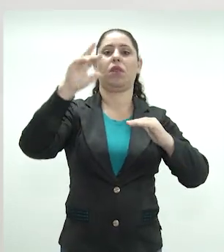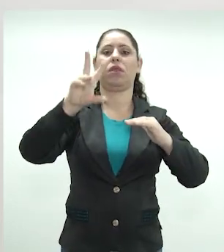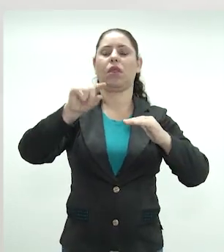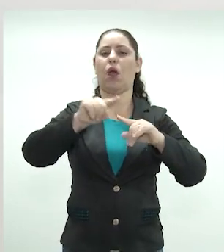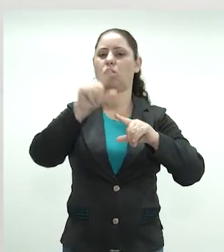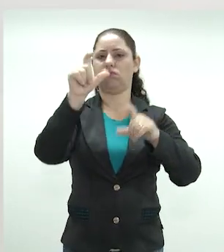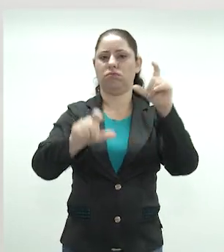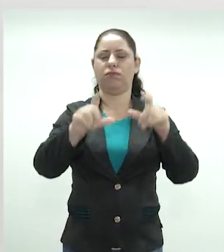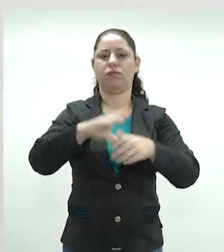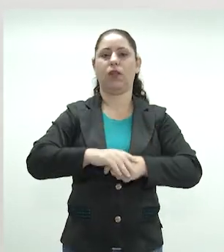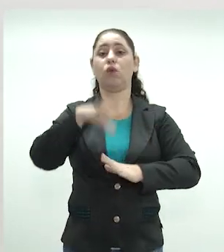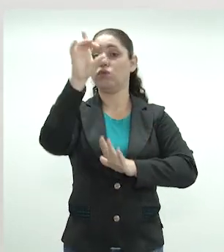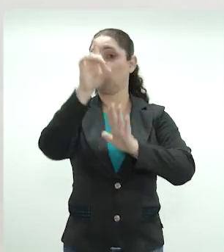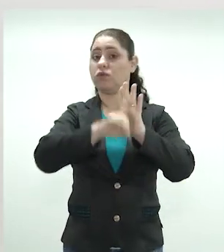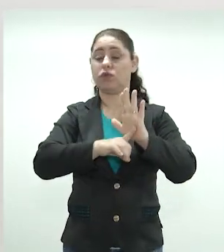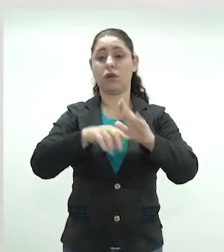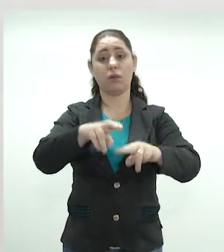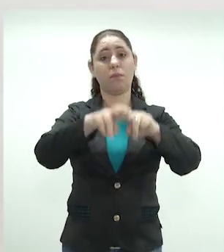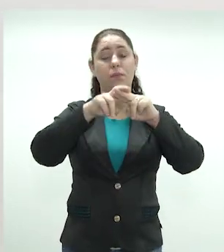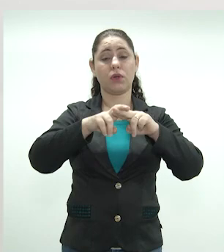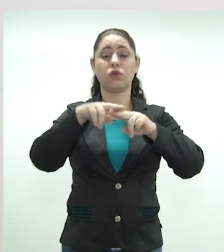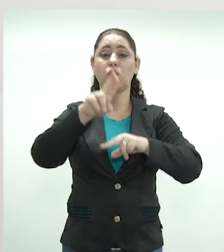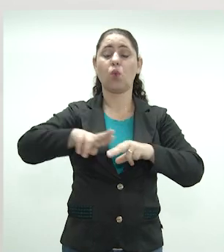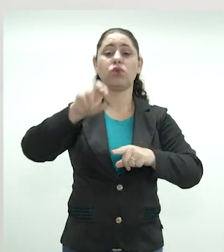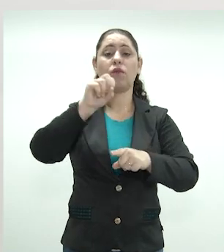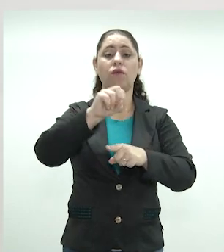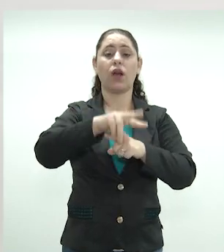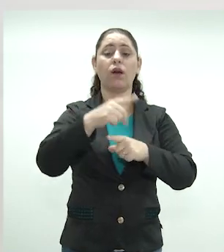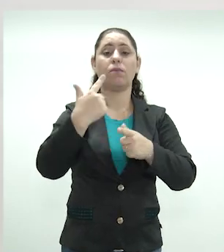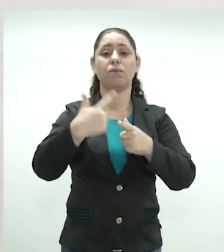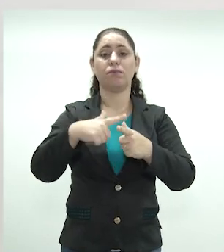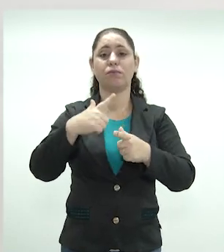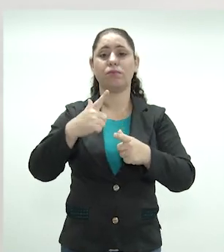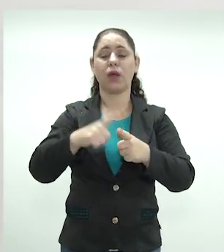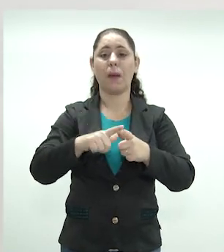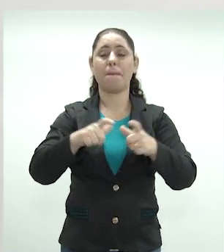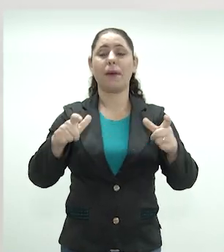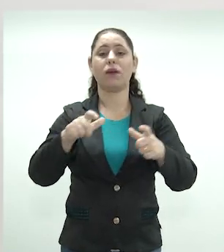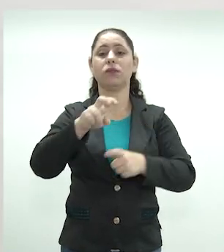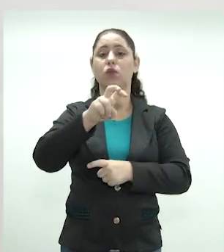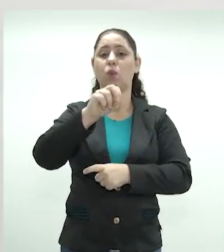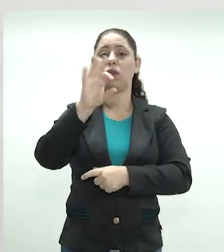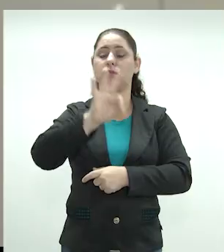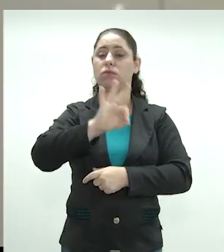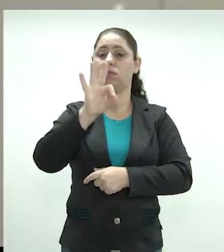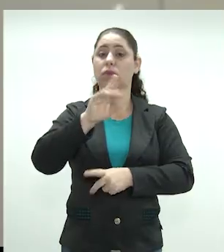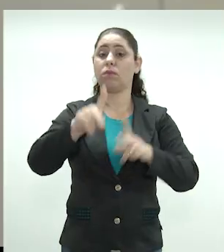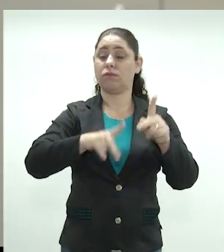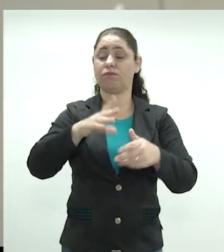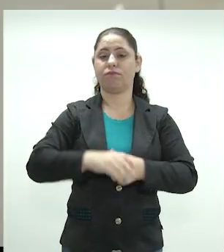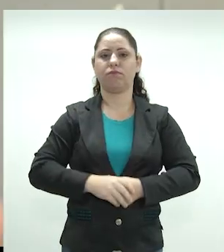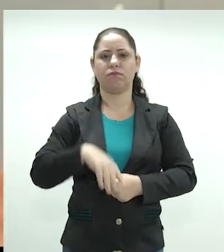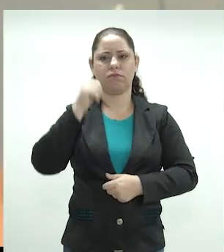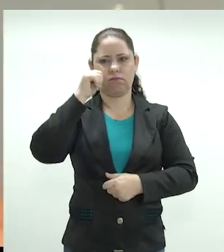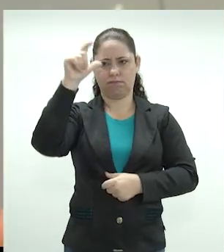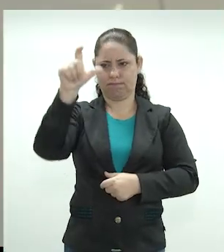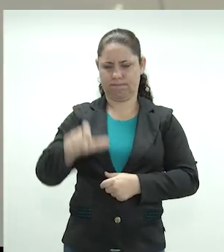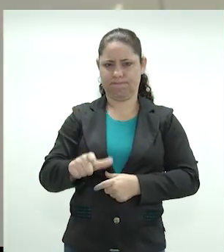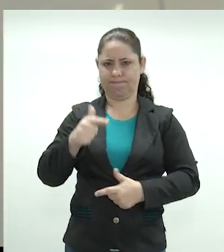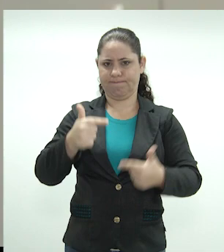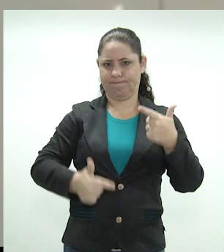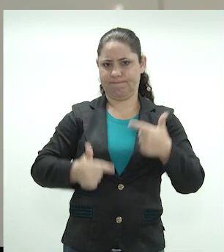mais do que ninguém. É um direito, por isso que a gente tem que ocupar essas cadeiras, porque nós somos mais 50% da população. Essa mulher que está